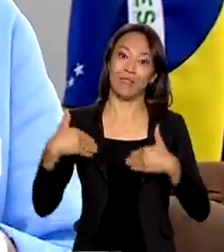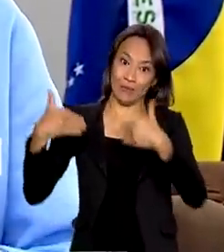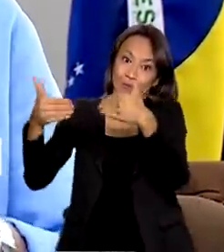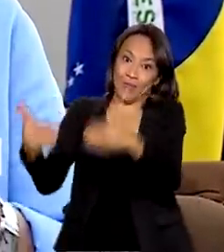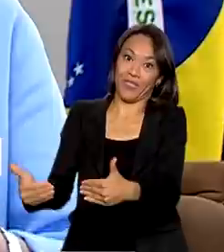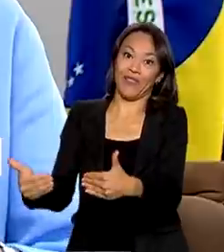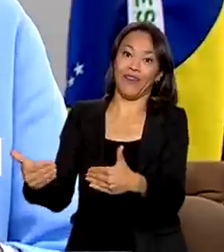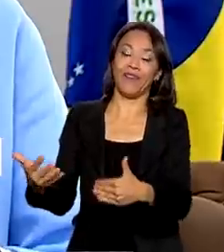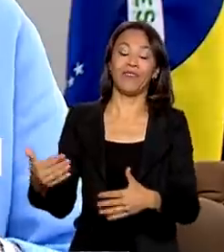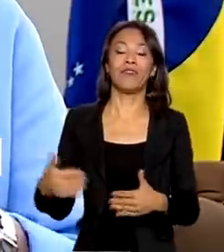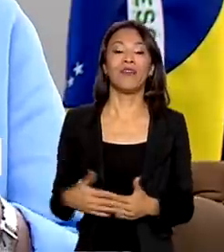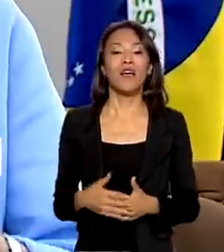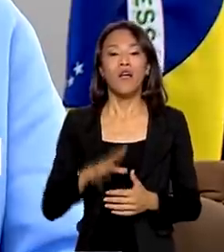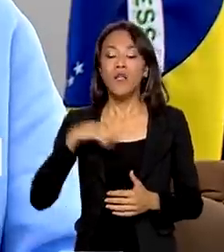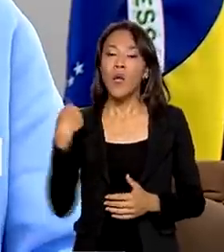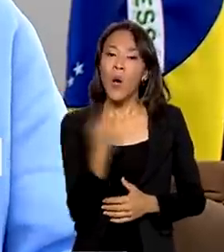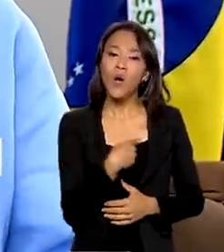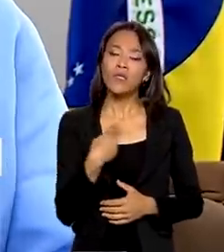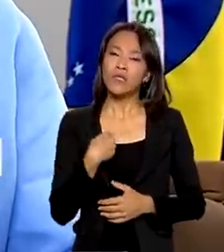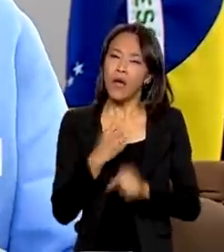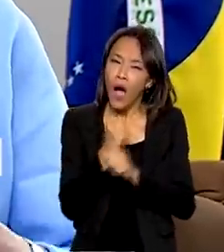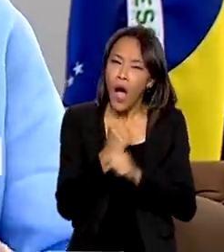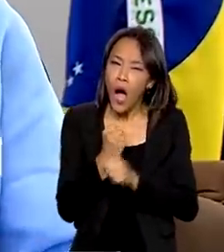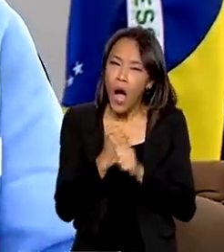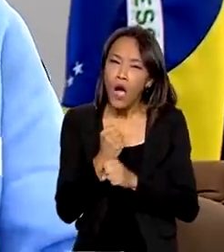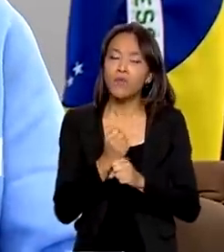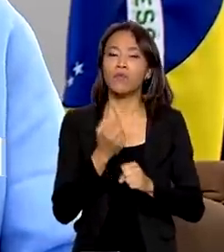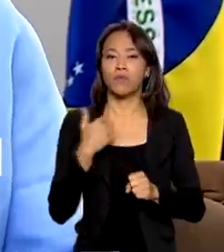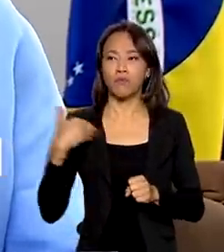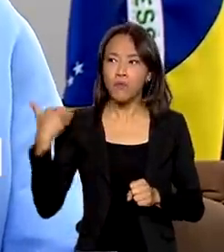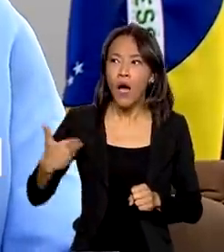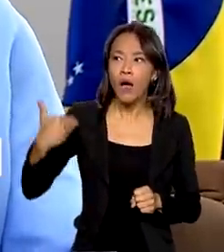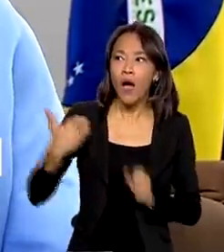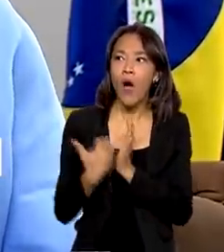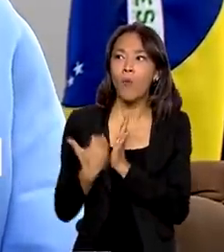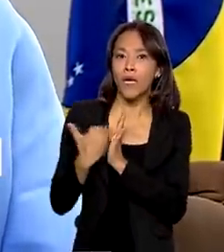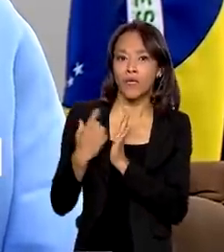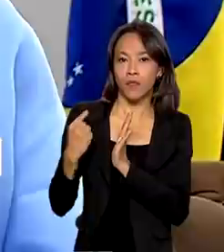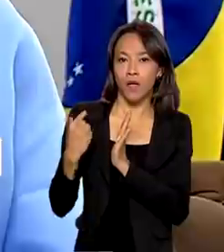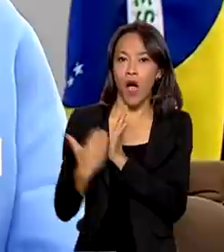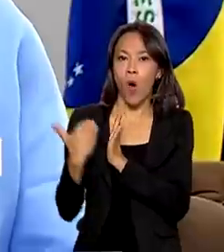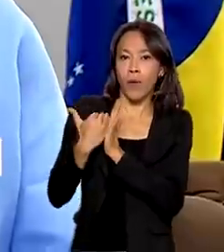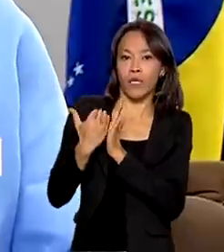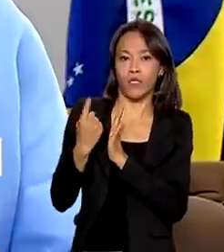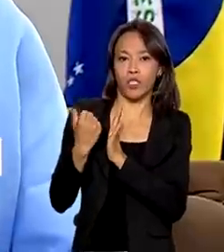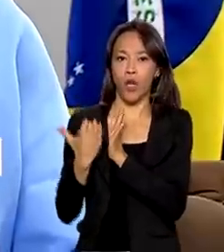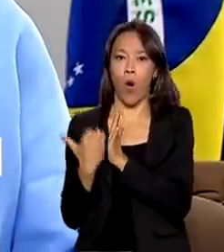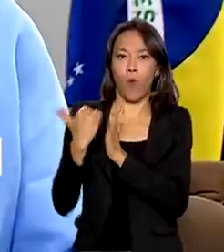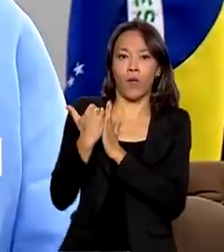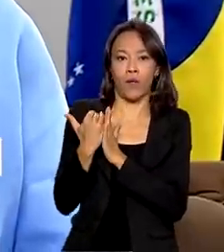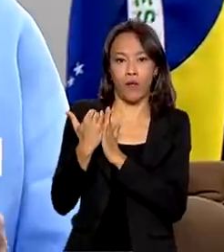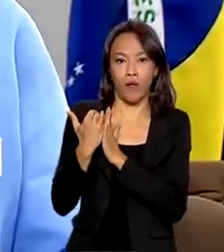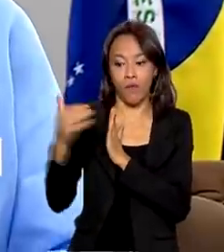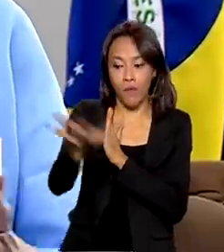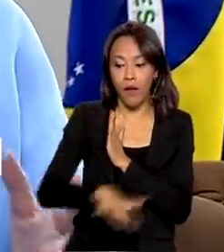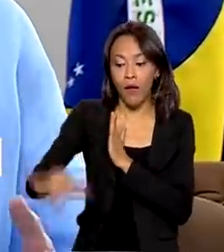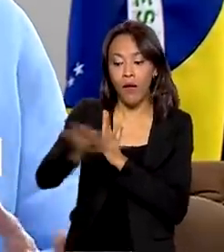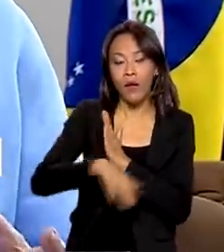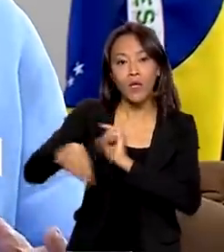nós todos os anos aumentamos os recursos para agricultura familiar então